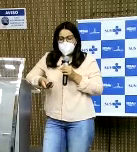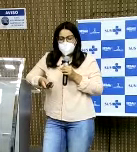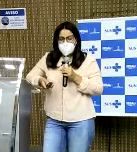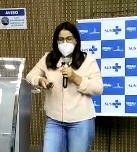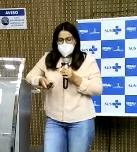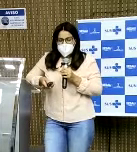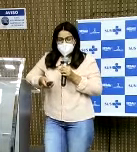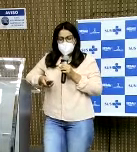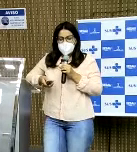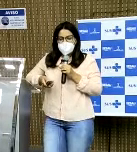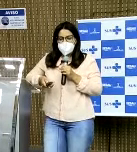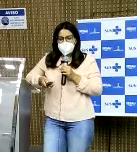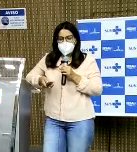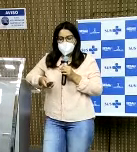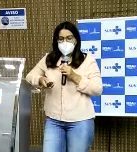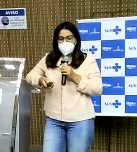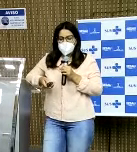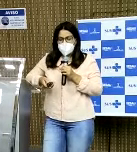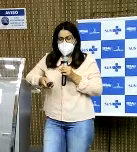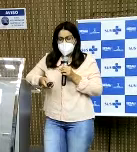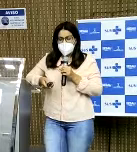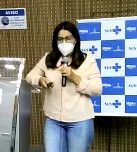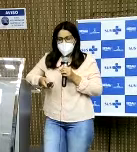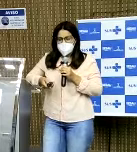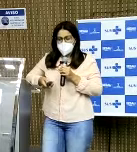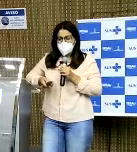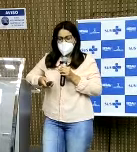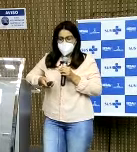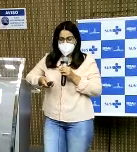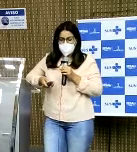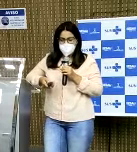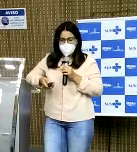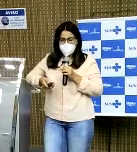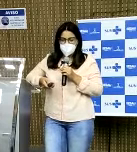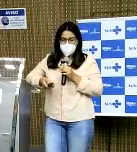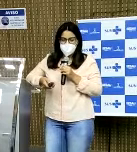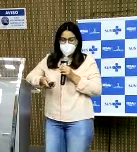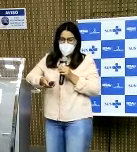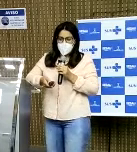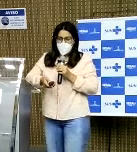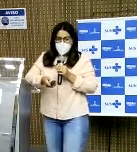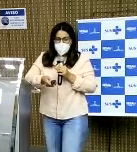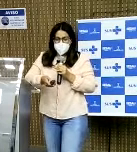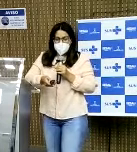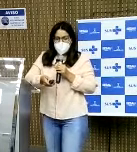com proporção de contatos examinados entre os identificados. 2020, 70% dos contatos